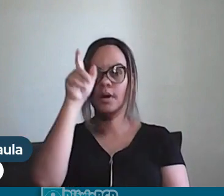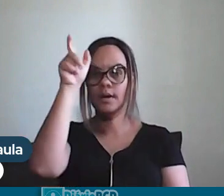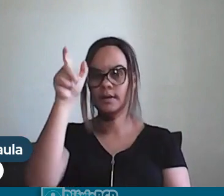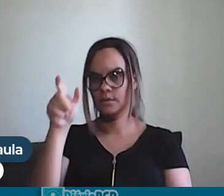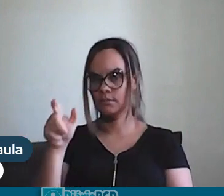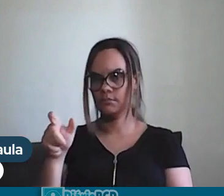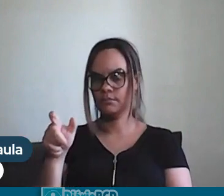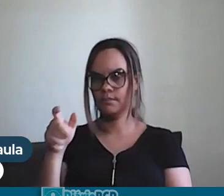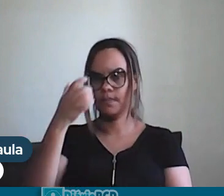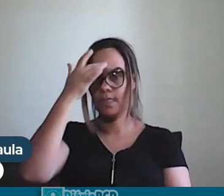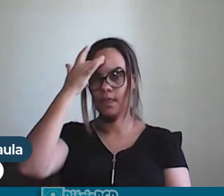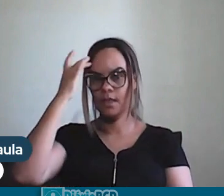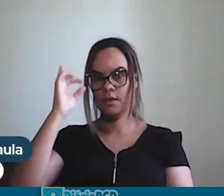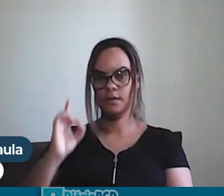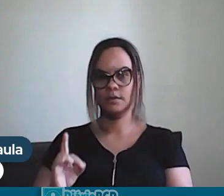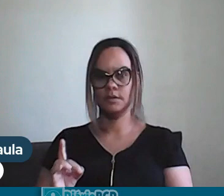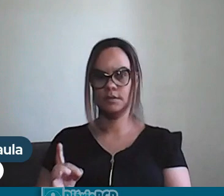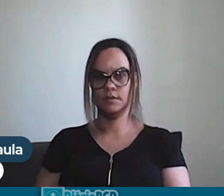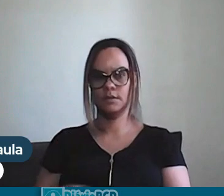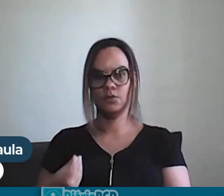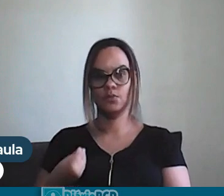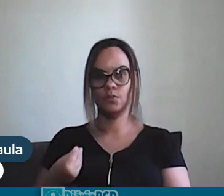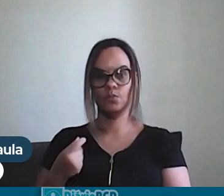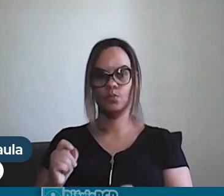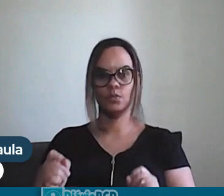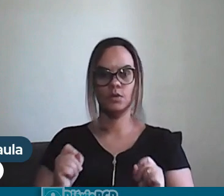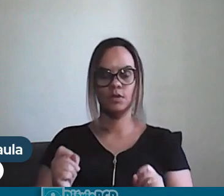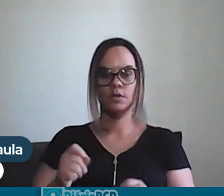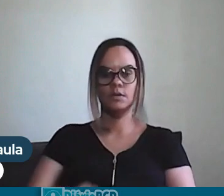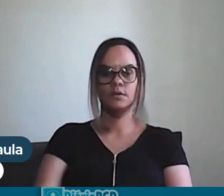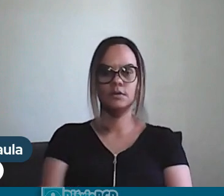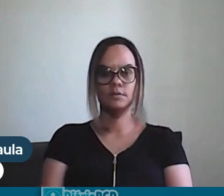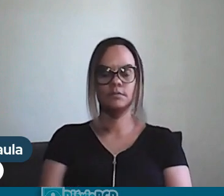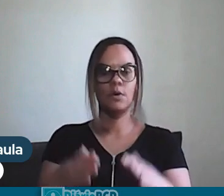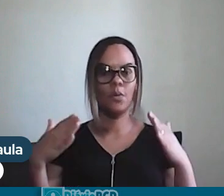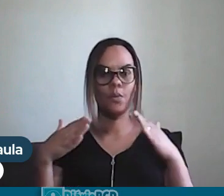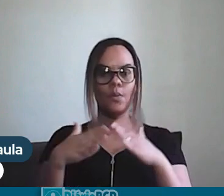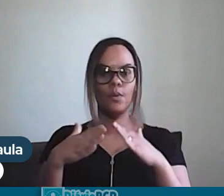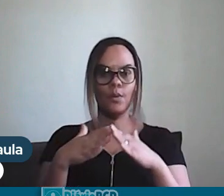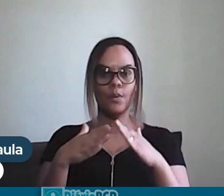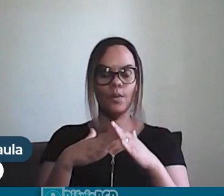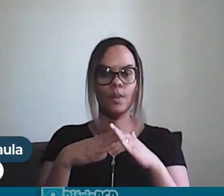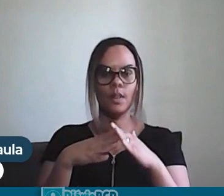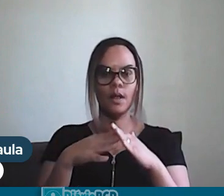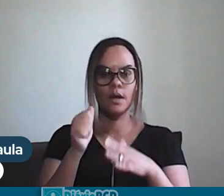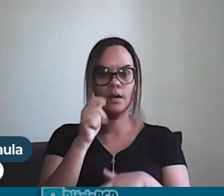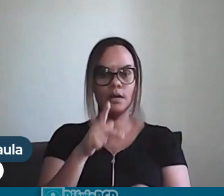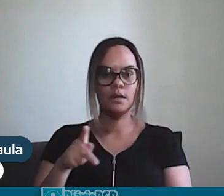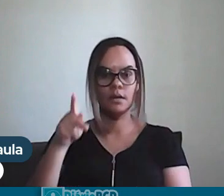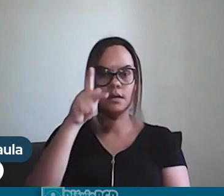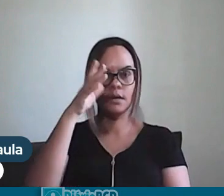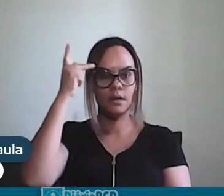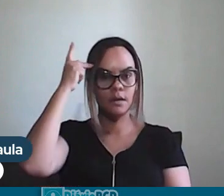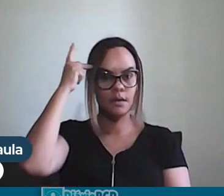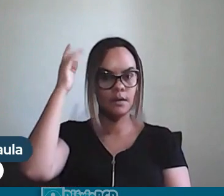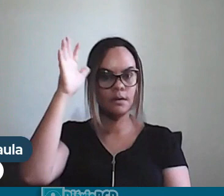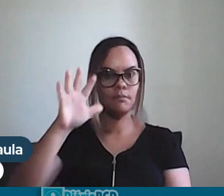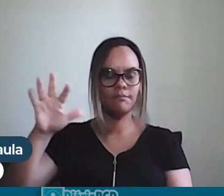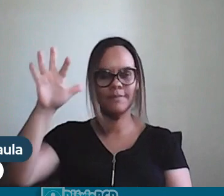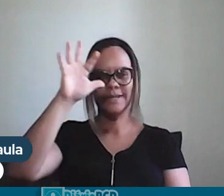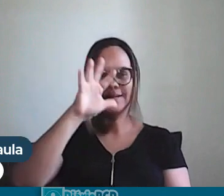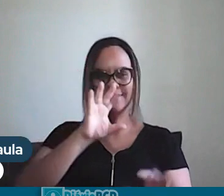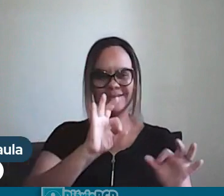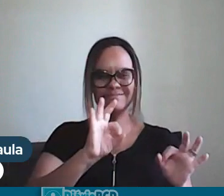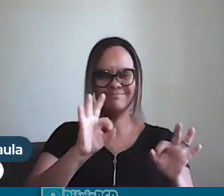uma pessoa com deficiência que vive, né, que está morando no estado de São Paulo. Ela está passando por